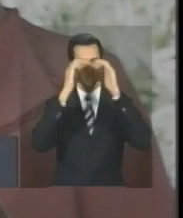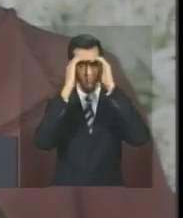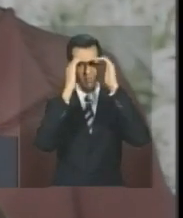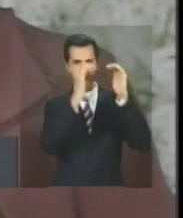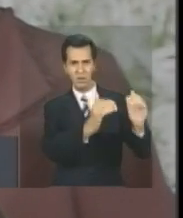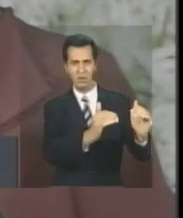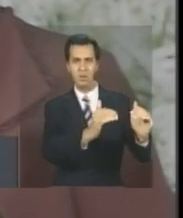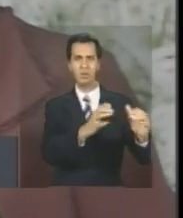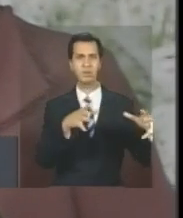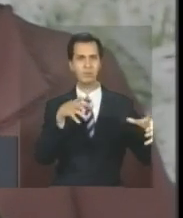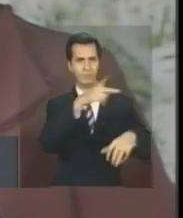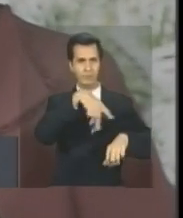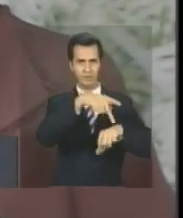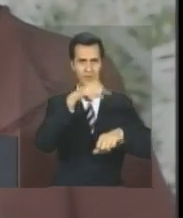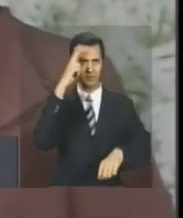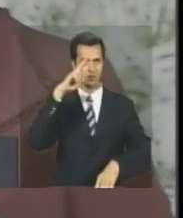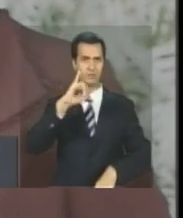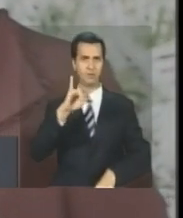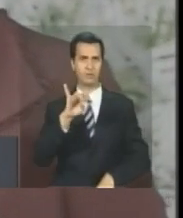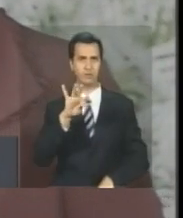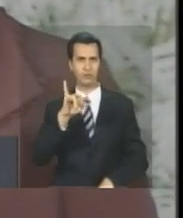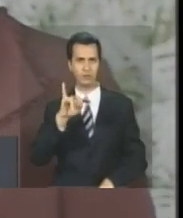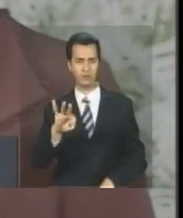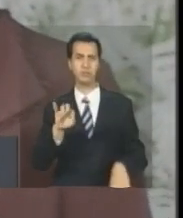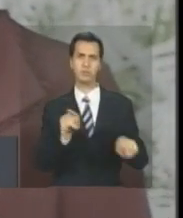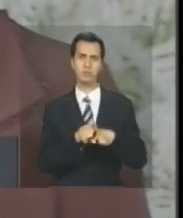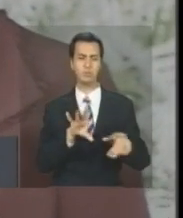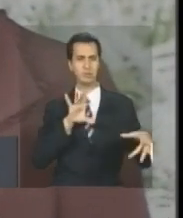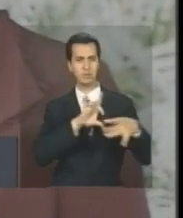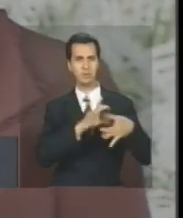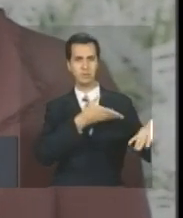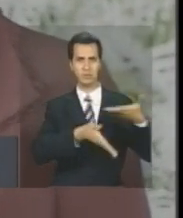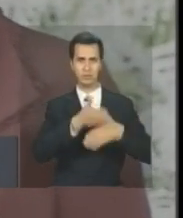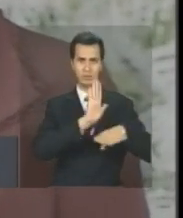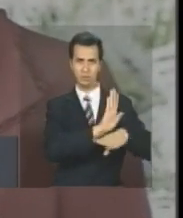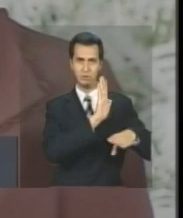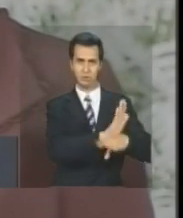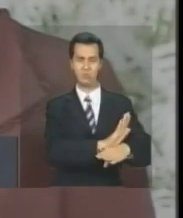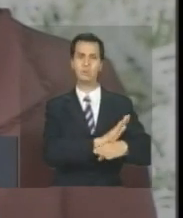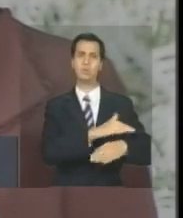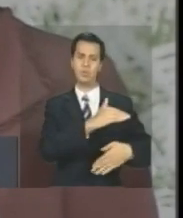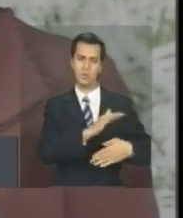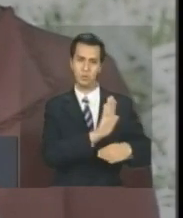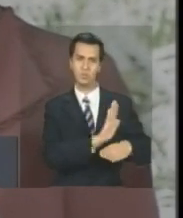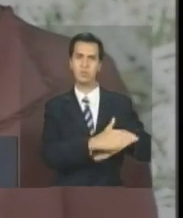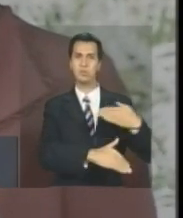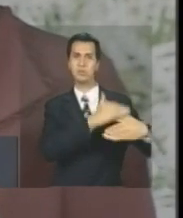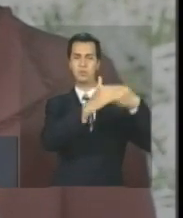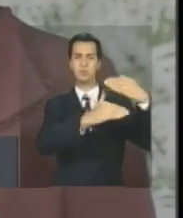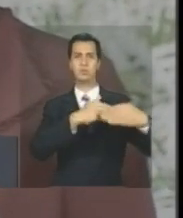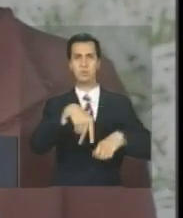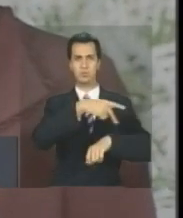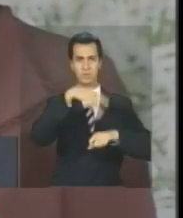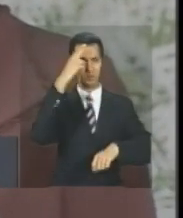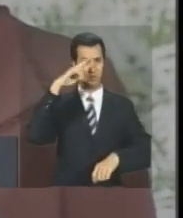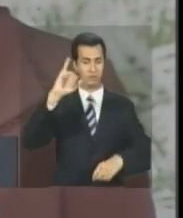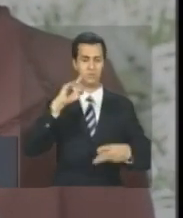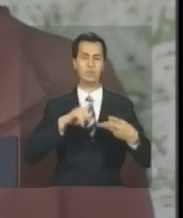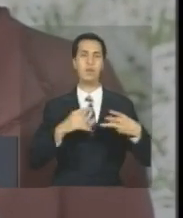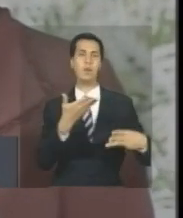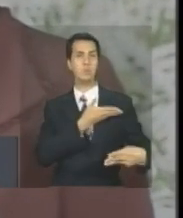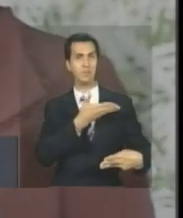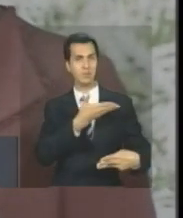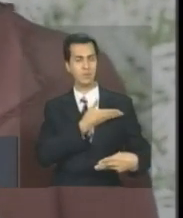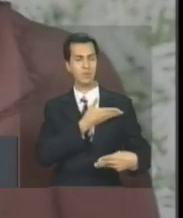haitiana, de cooperação com o desenvolvimento do Haiti, de amizade